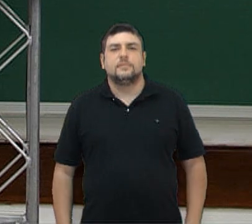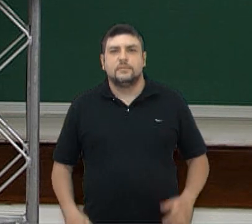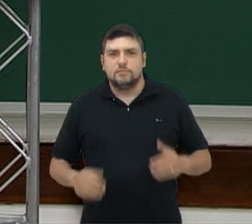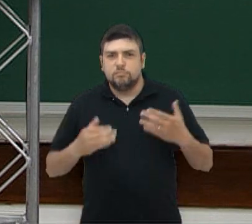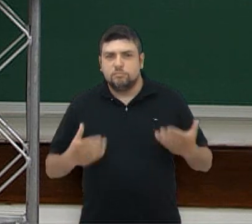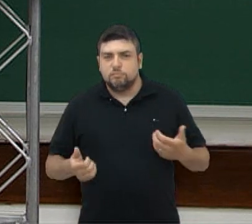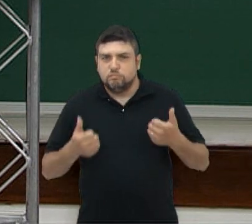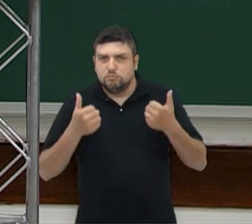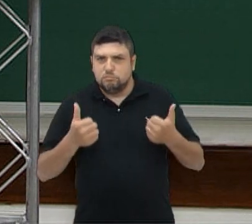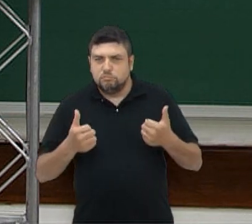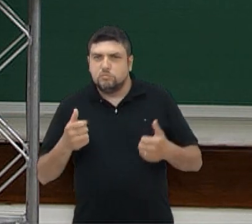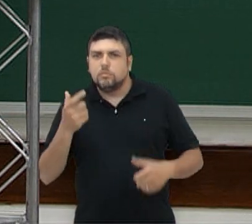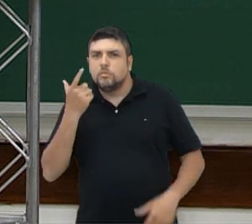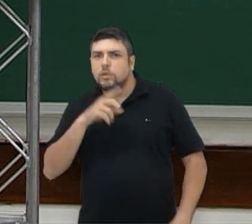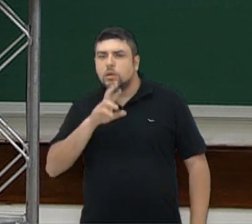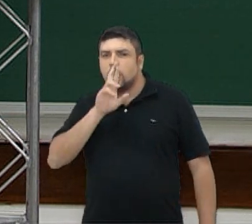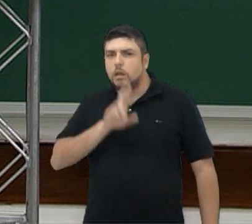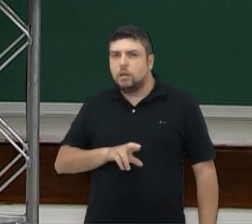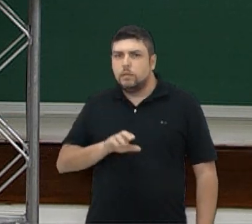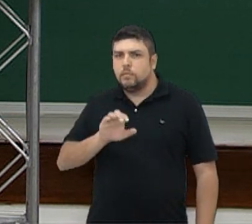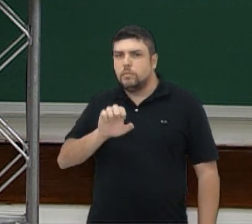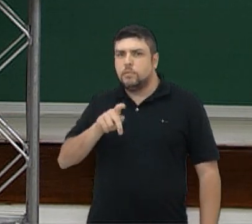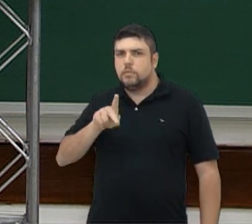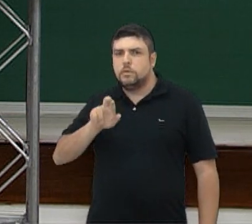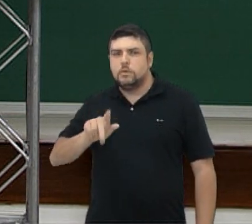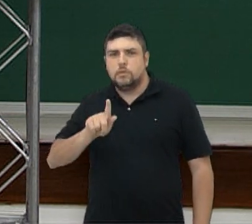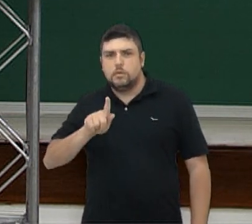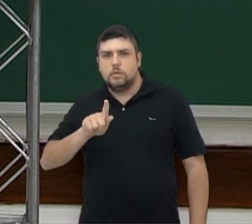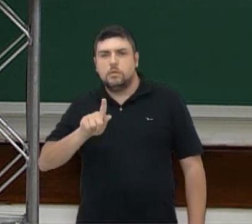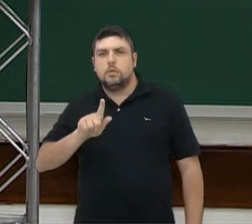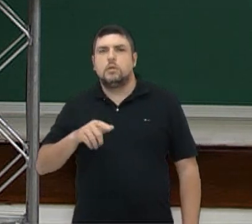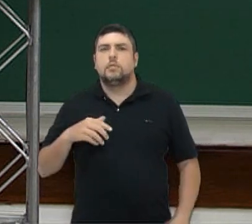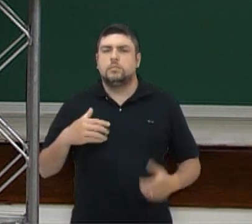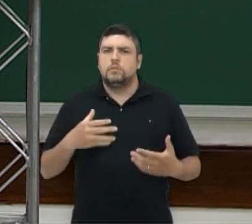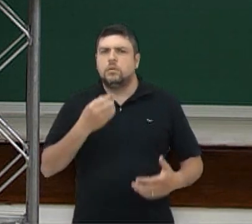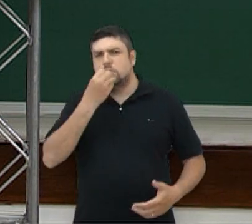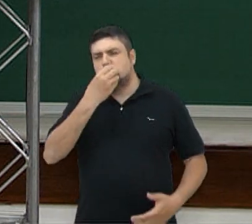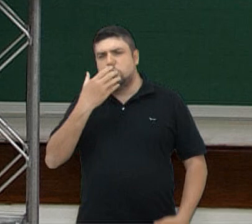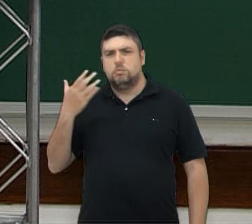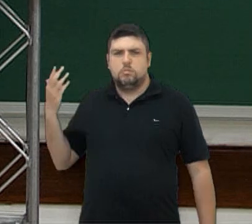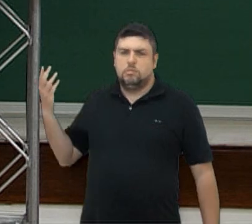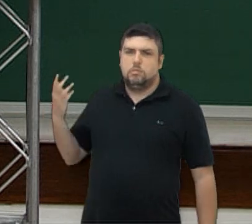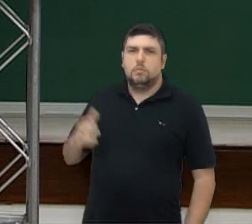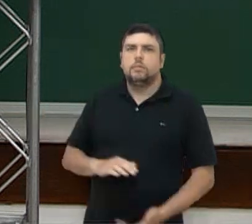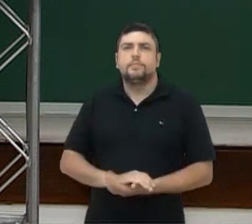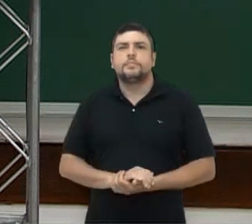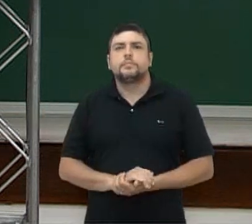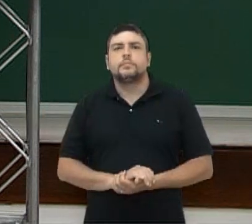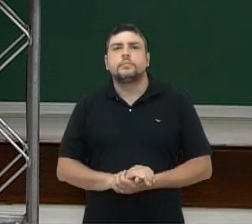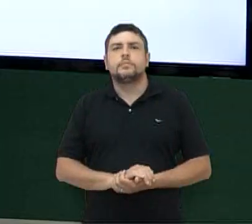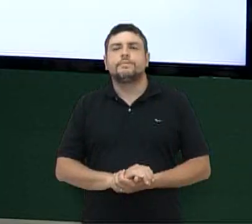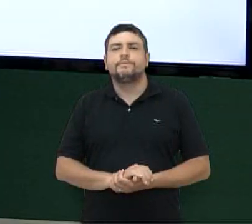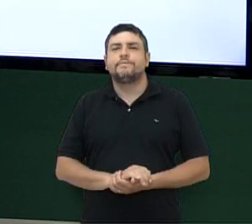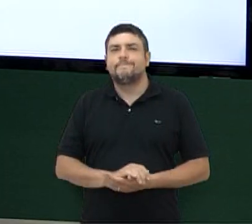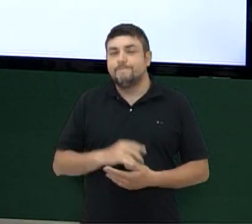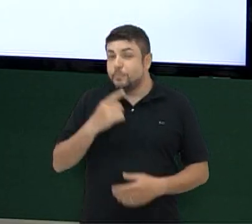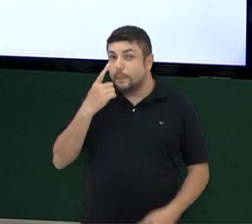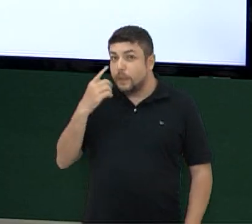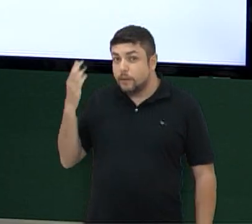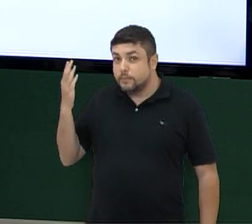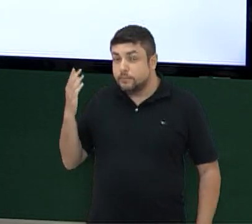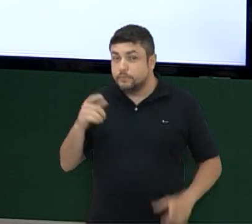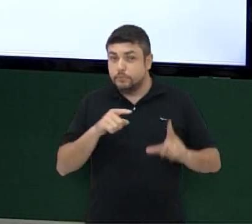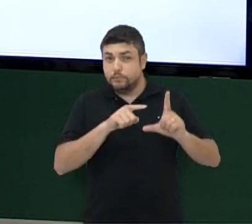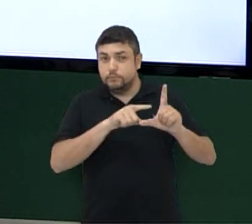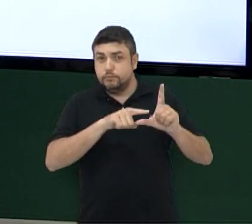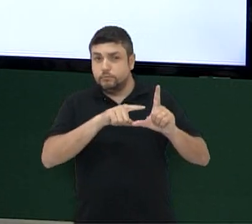aí, pessoal, conseguiram resolver a questão do RPG? Questão de boas, olha aqui, ó. Gente, primeira coisa, análise de